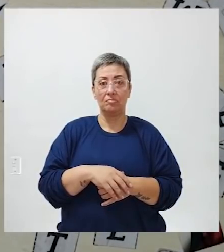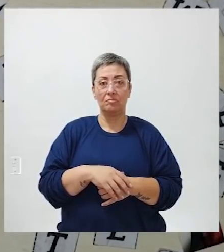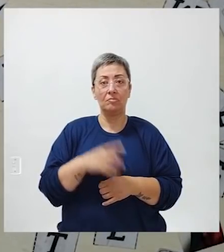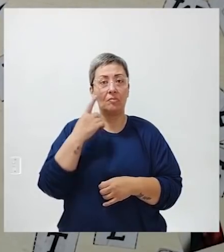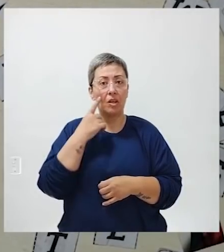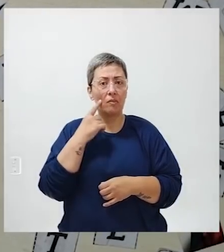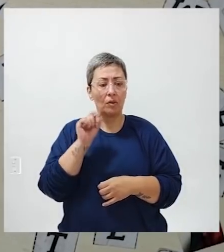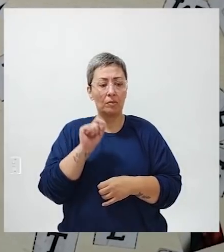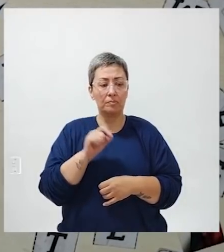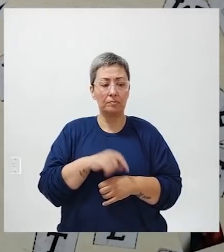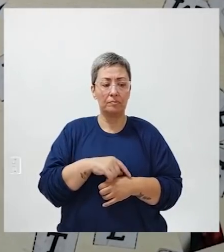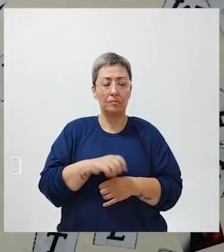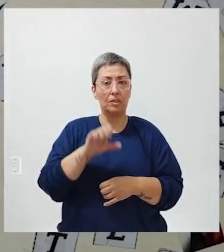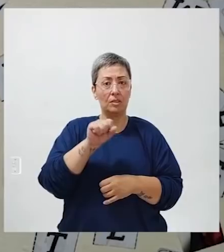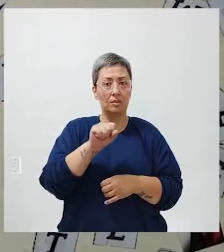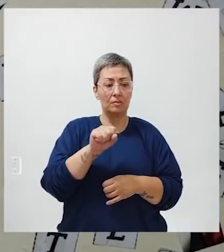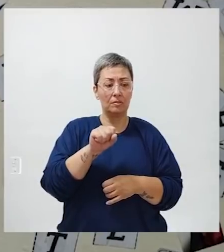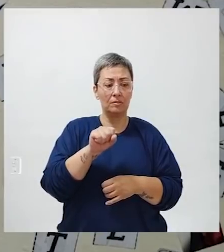Vamos, deixa eu ler como é que ficou, peraí.